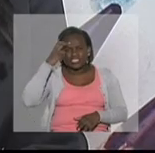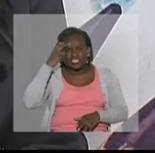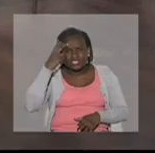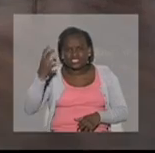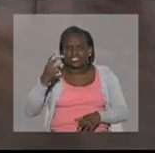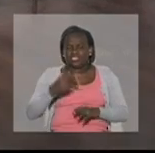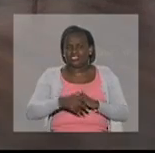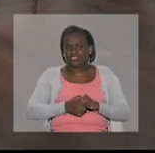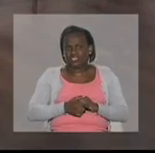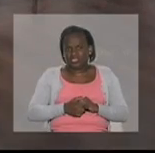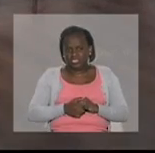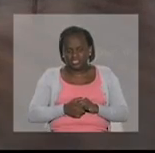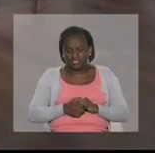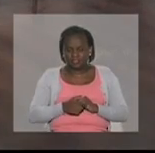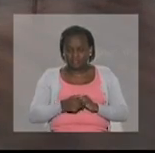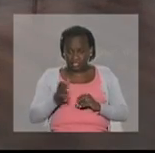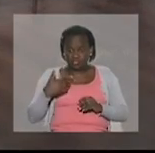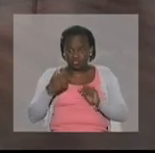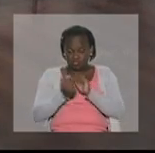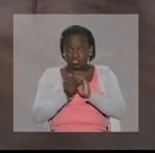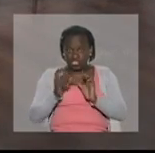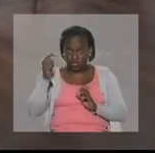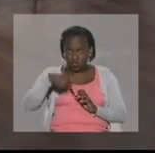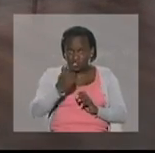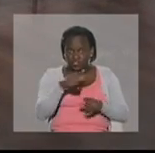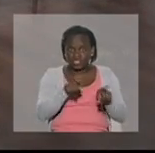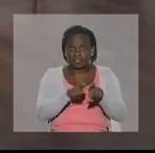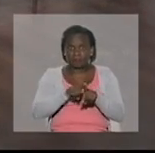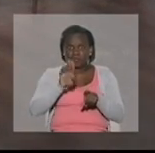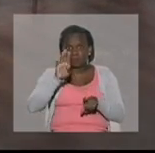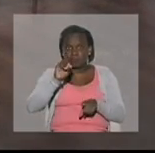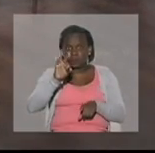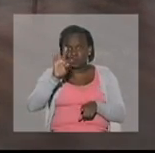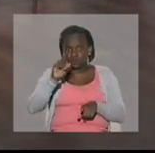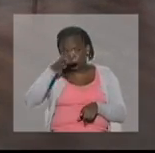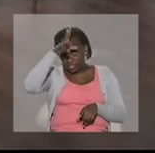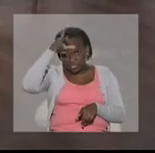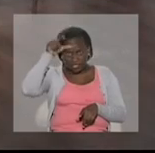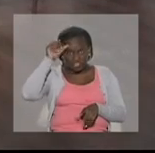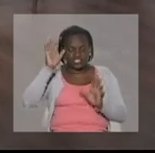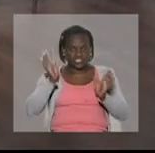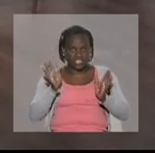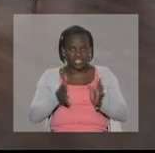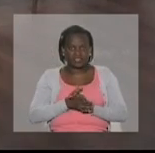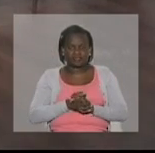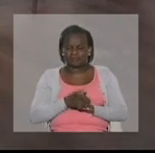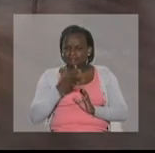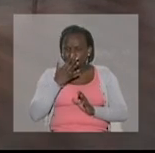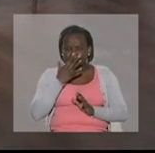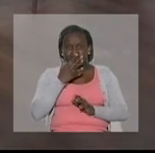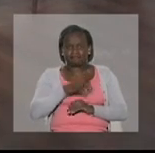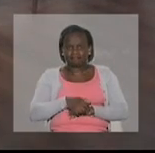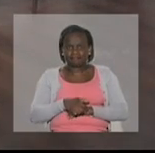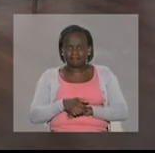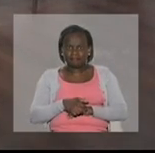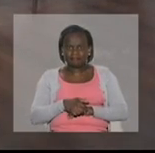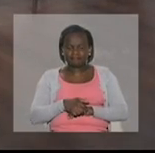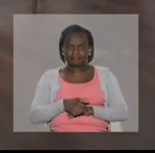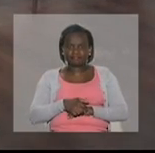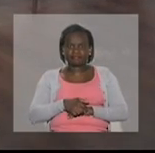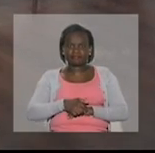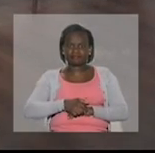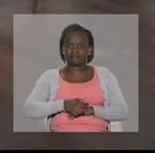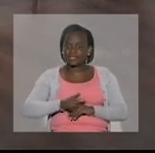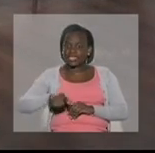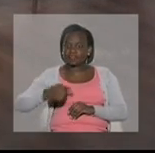muito inteligentes. São super encantadores. Eu nadei golfinho e nadei com o boto aqui também, no Amazonas. É incrível.